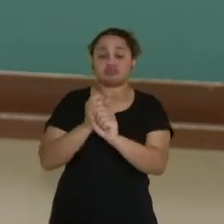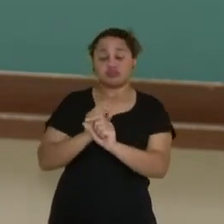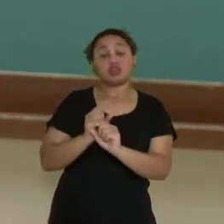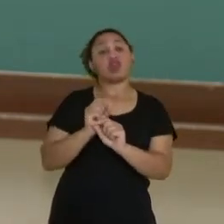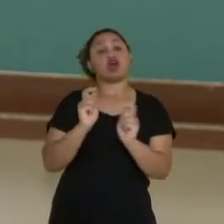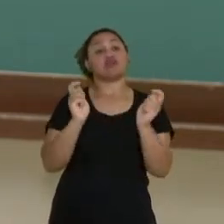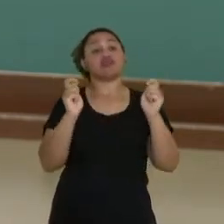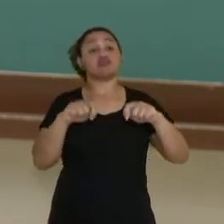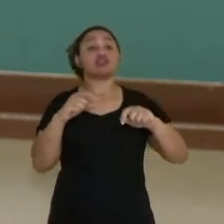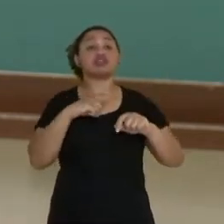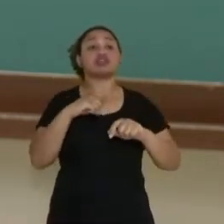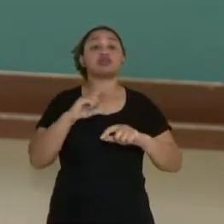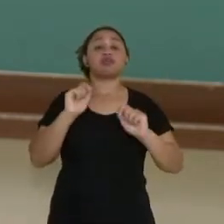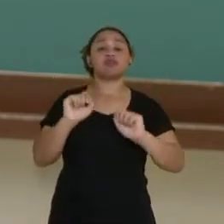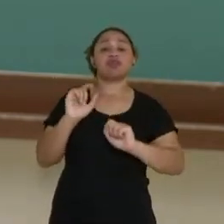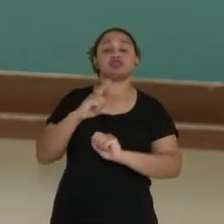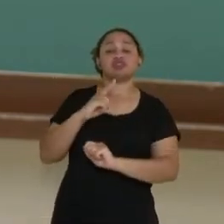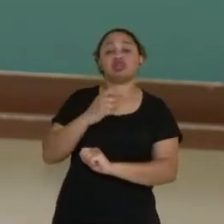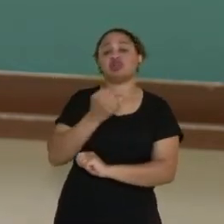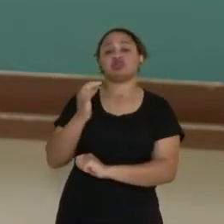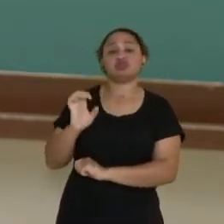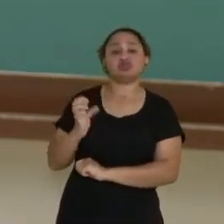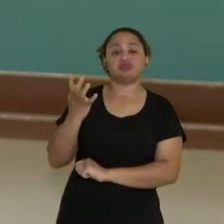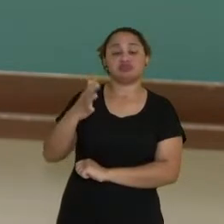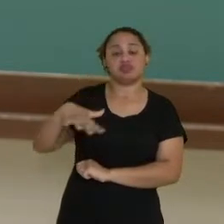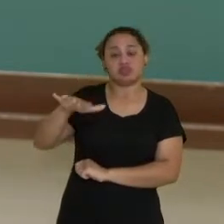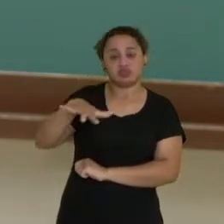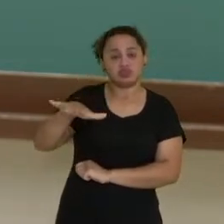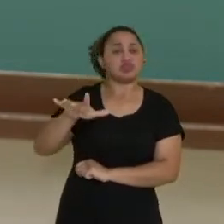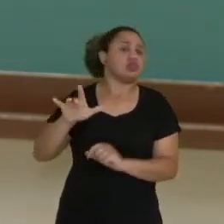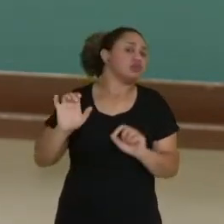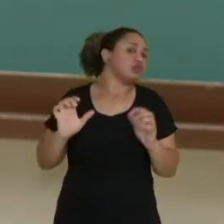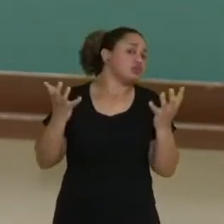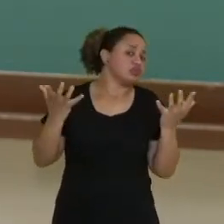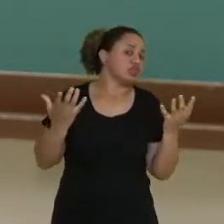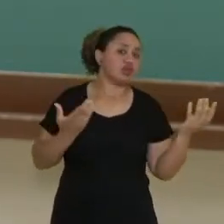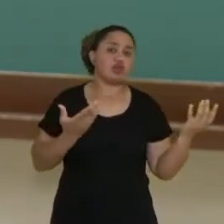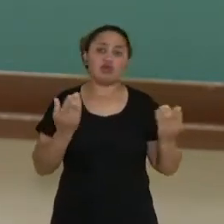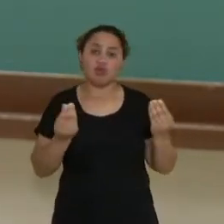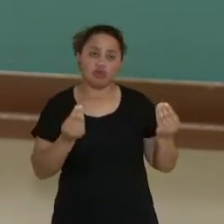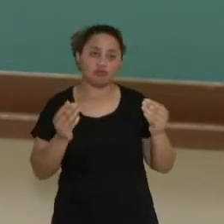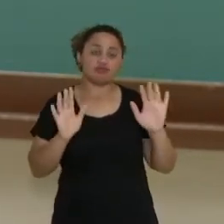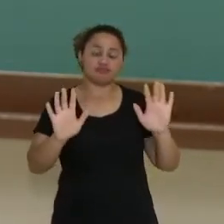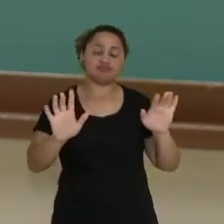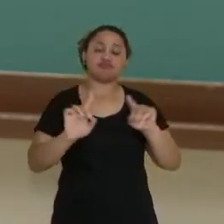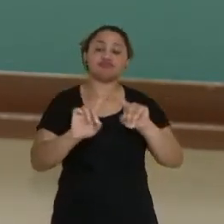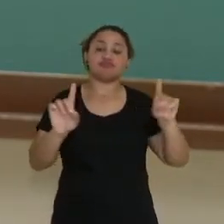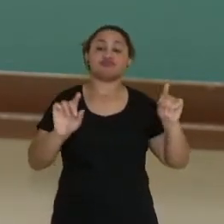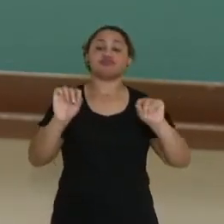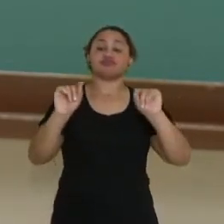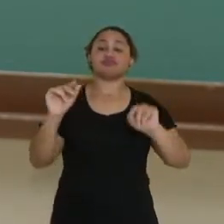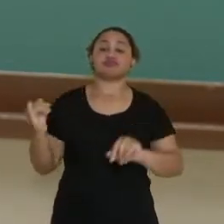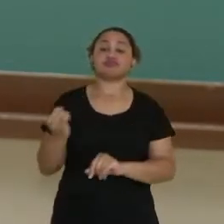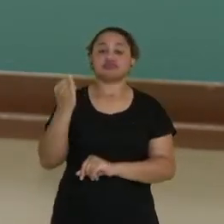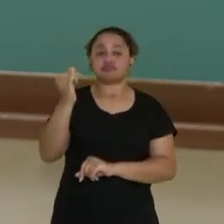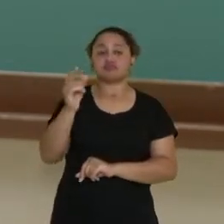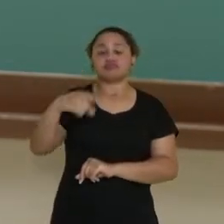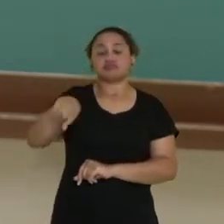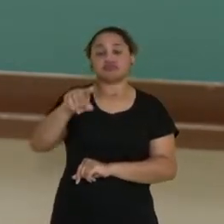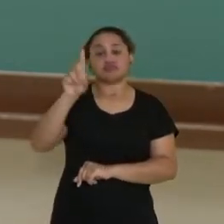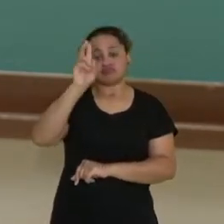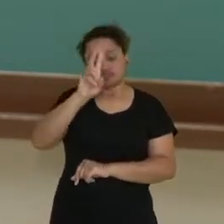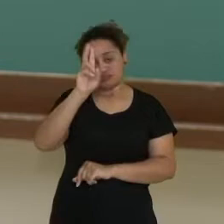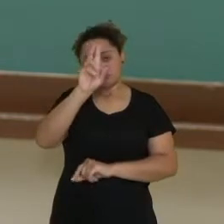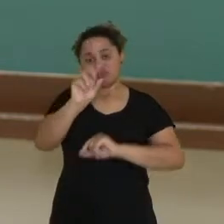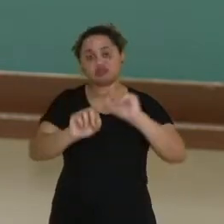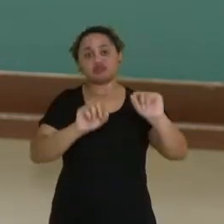a probabilidade de um evento ocorrer. Mas, para isso, é importante que você se